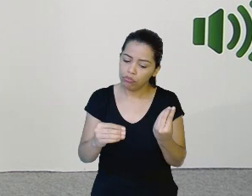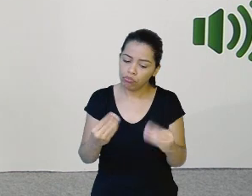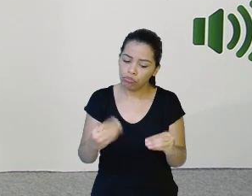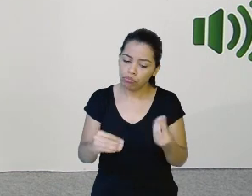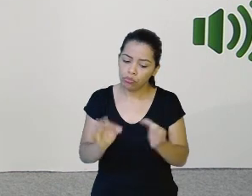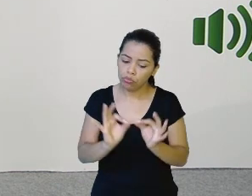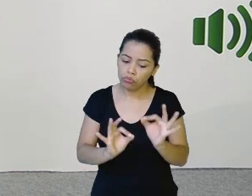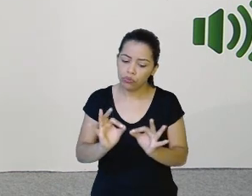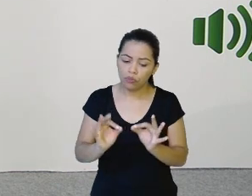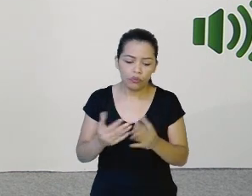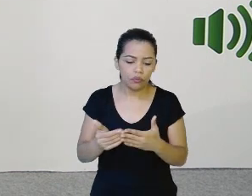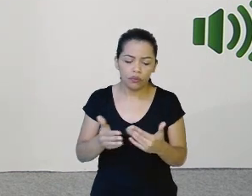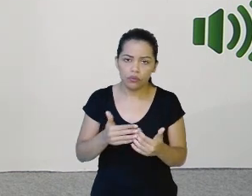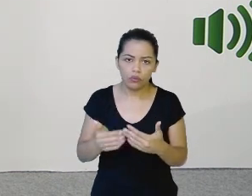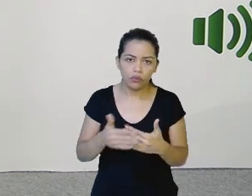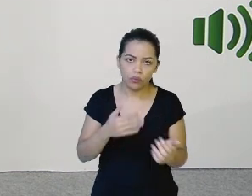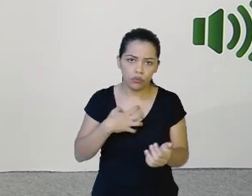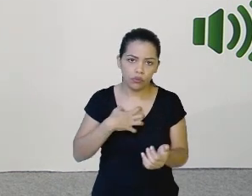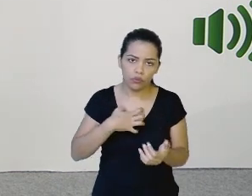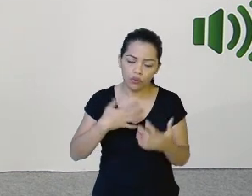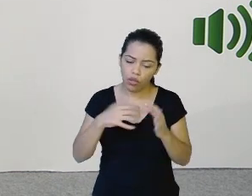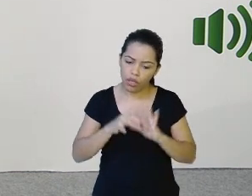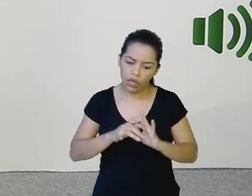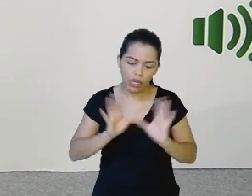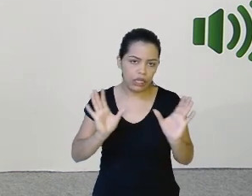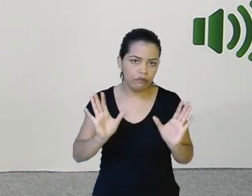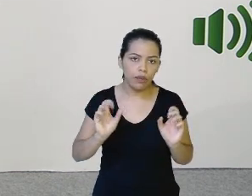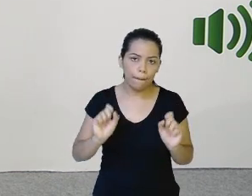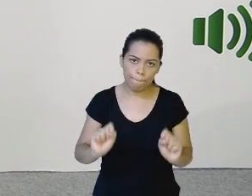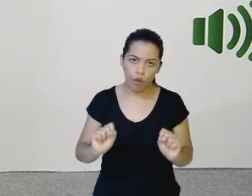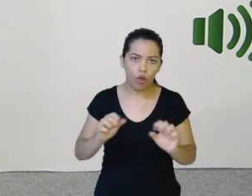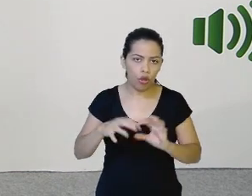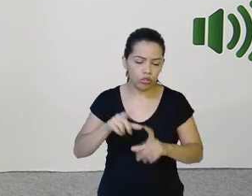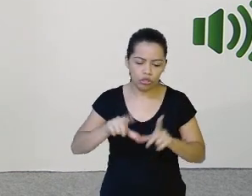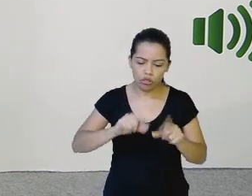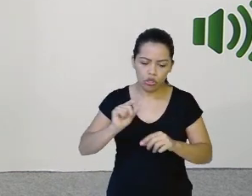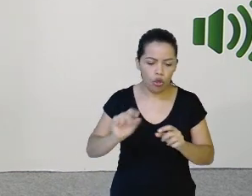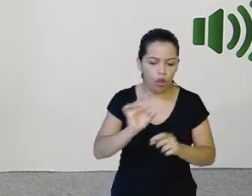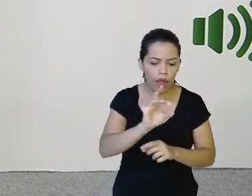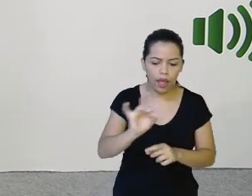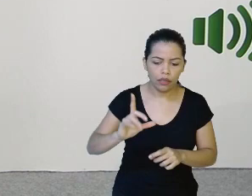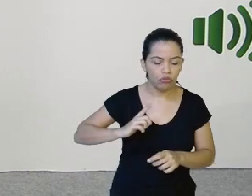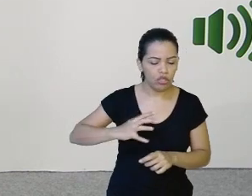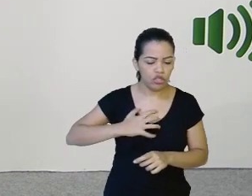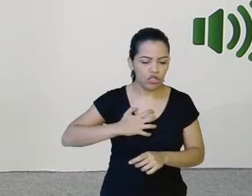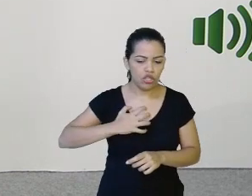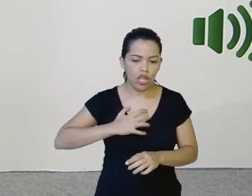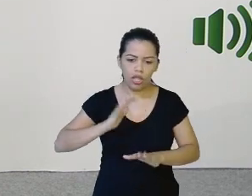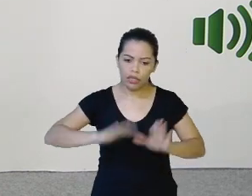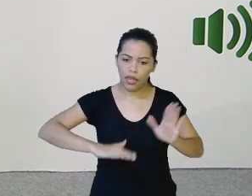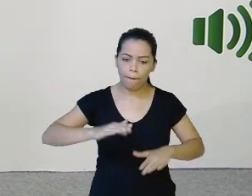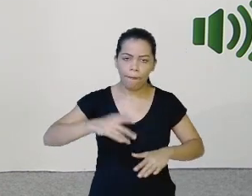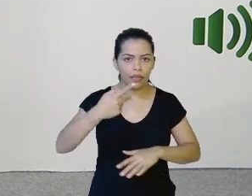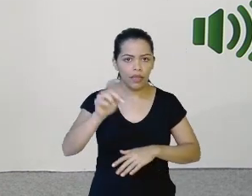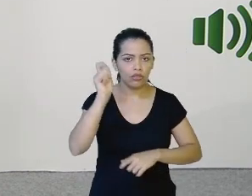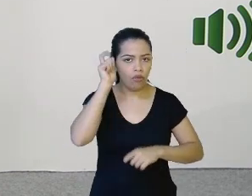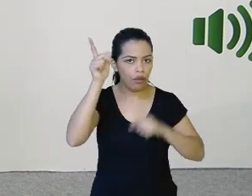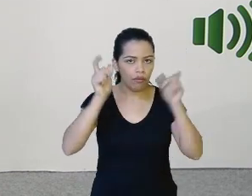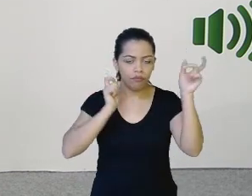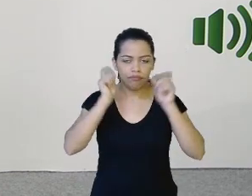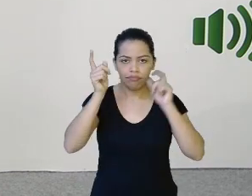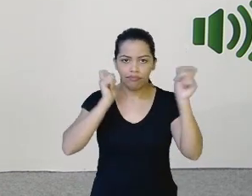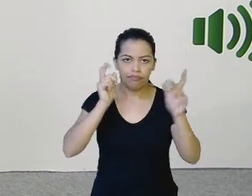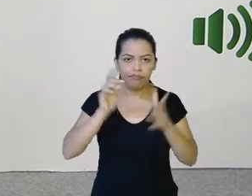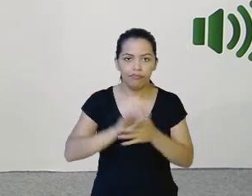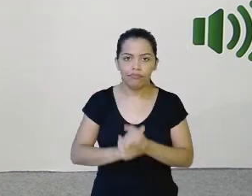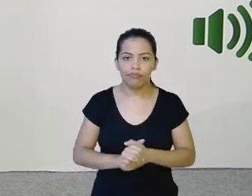gente quiser. Pode pintar, botar fitas, enfim. A pessoa que escolhe, cada um vai ter o seu jeito. Depende da criatividade de cada um.